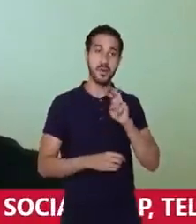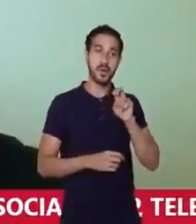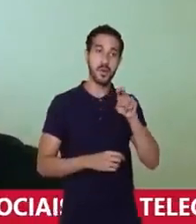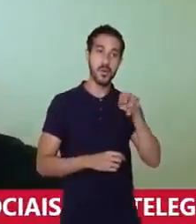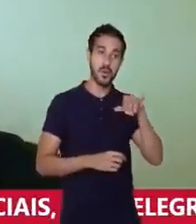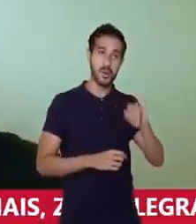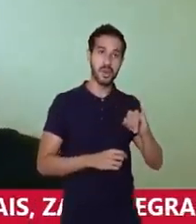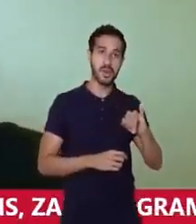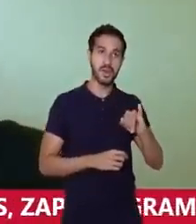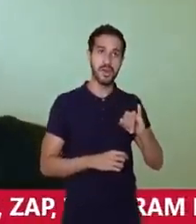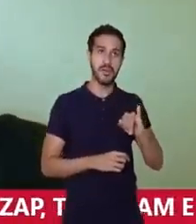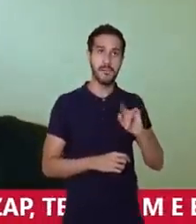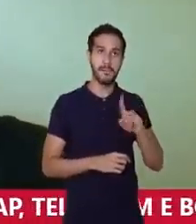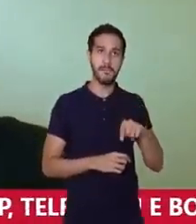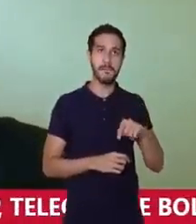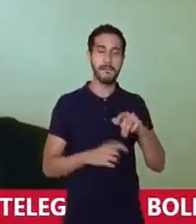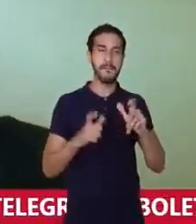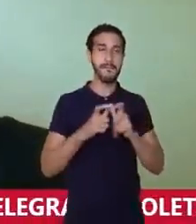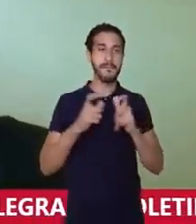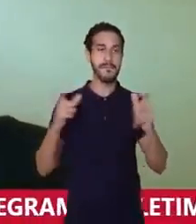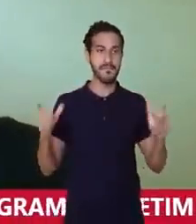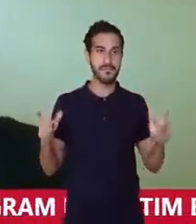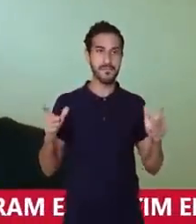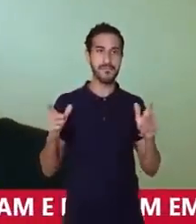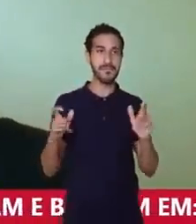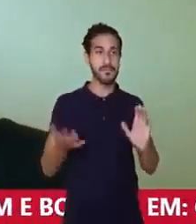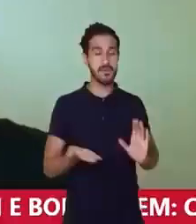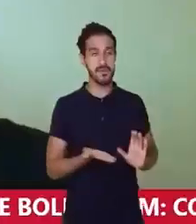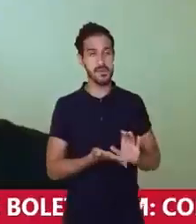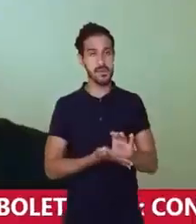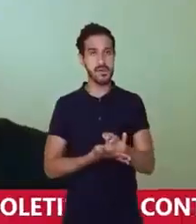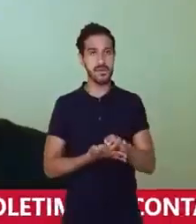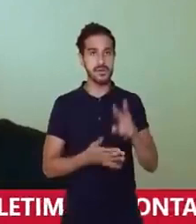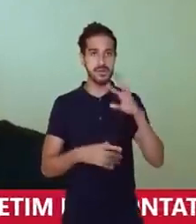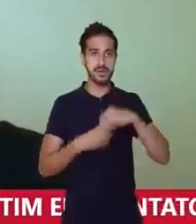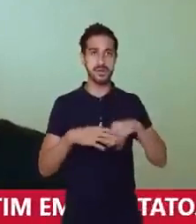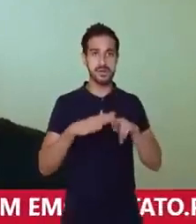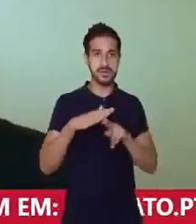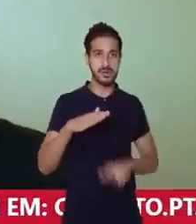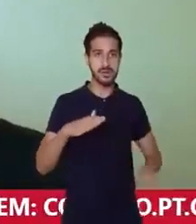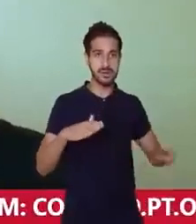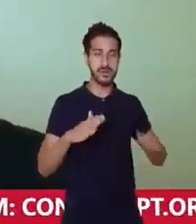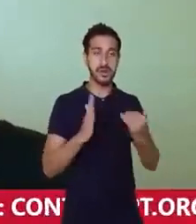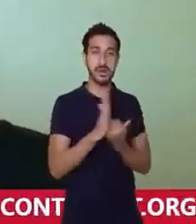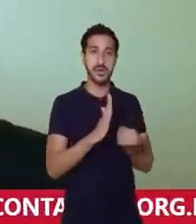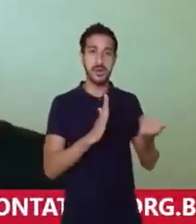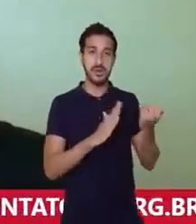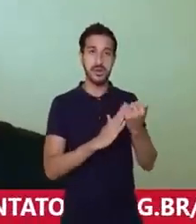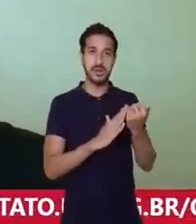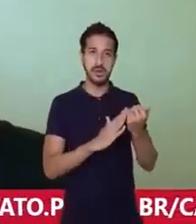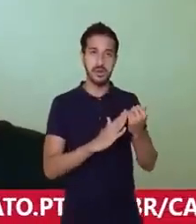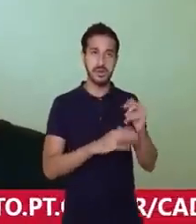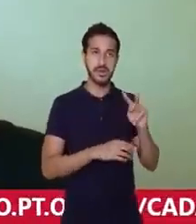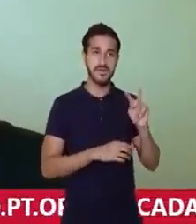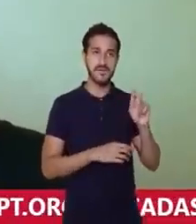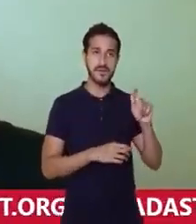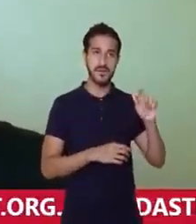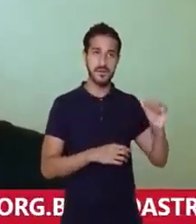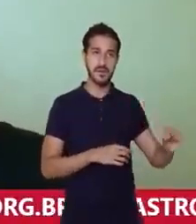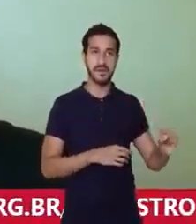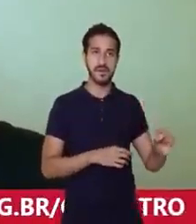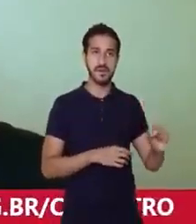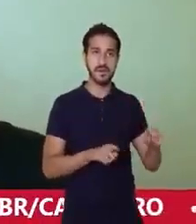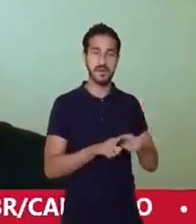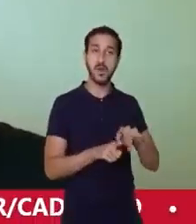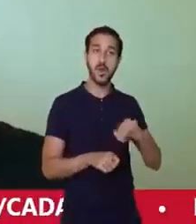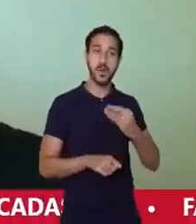ProUni, né, que era a ampliação do investimento nas universidades, aumentando as